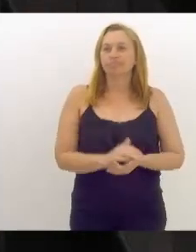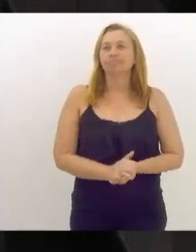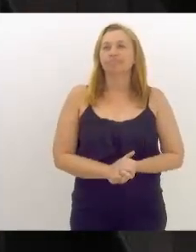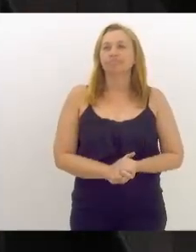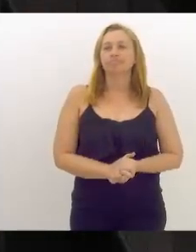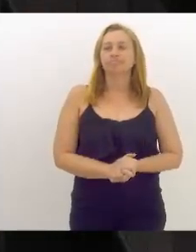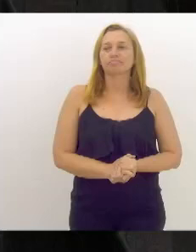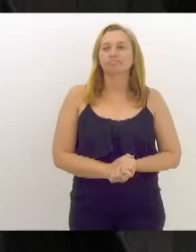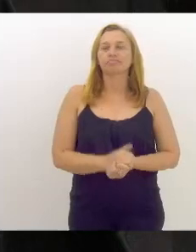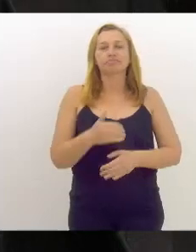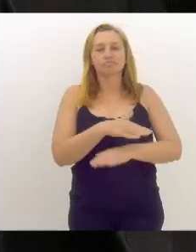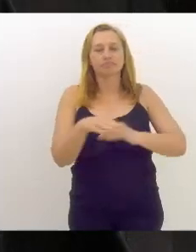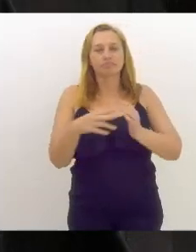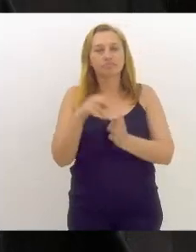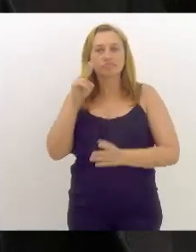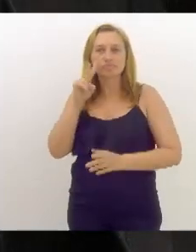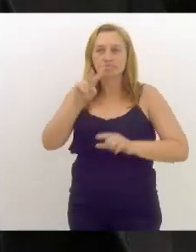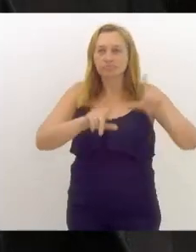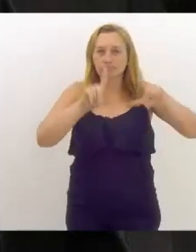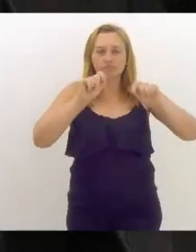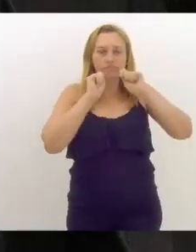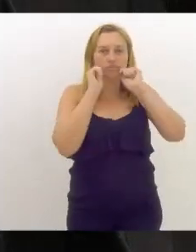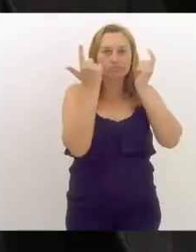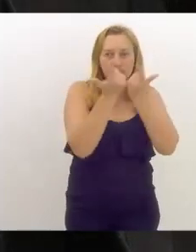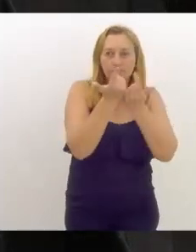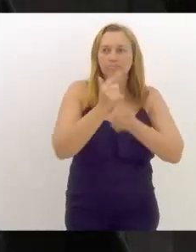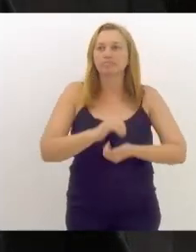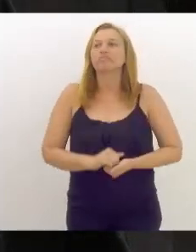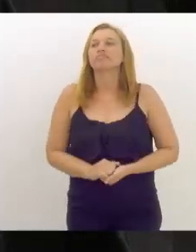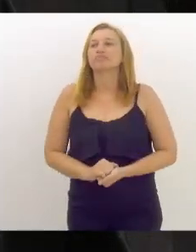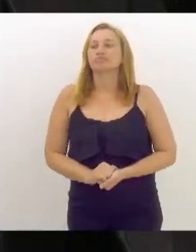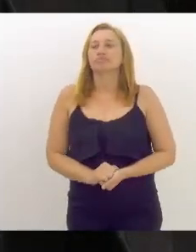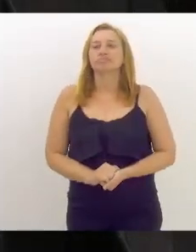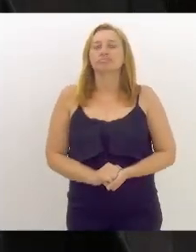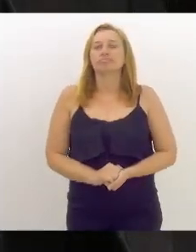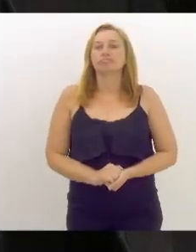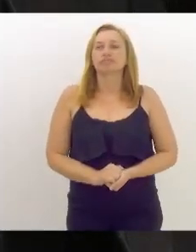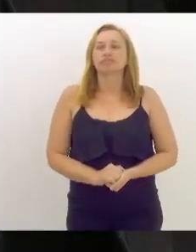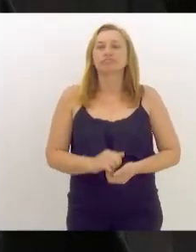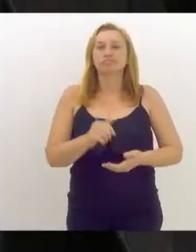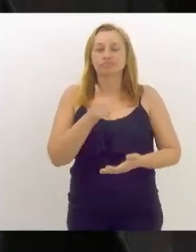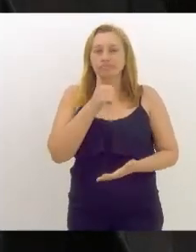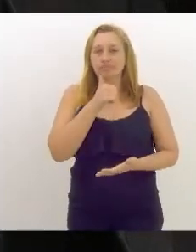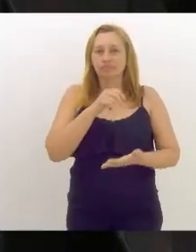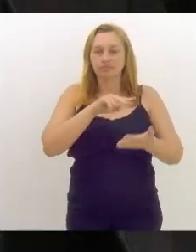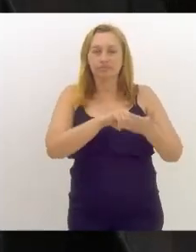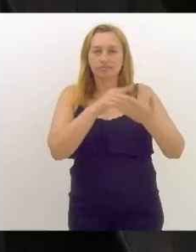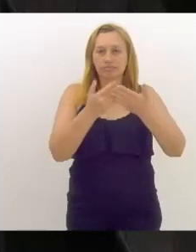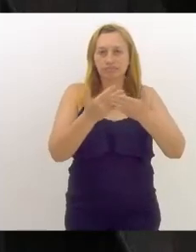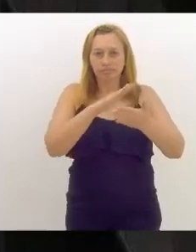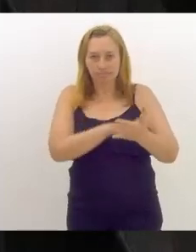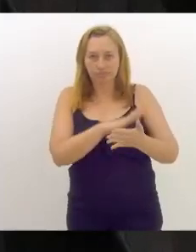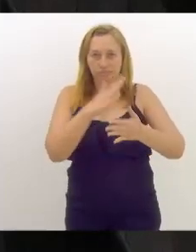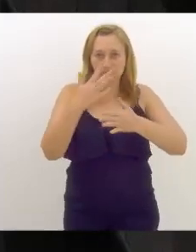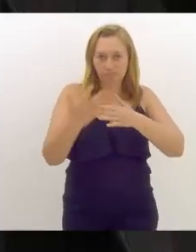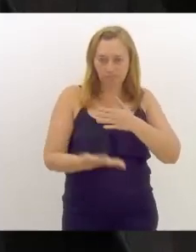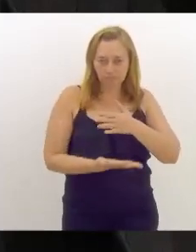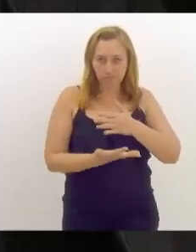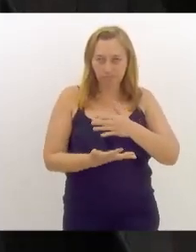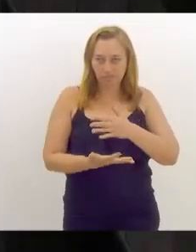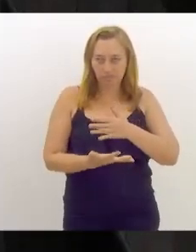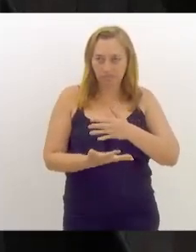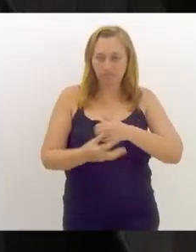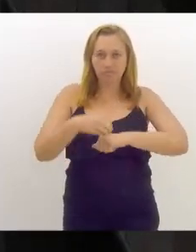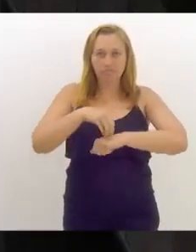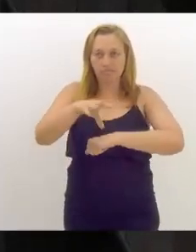e senhores telespectadores da TV Alerj e a senhora intérprete da linguagem